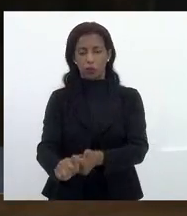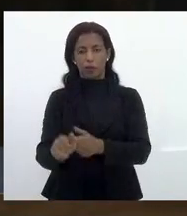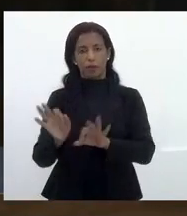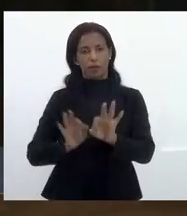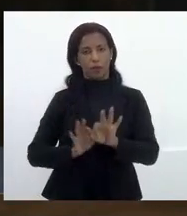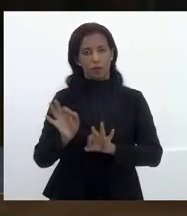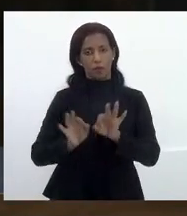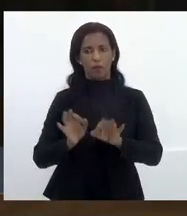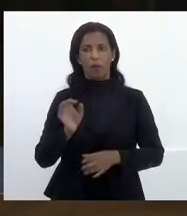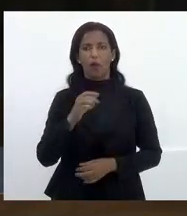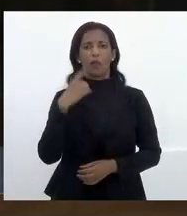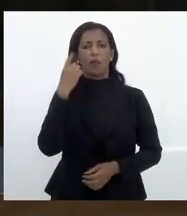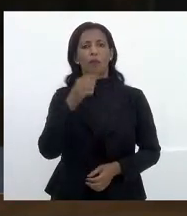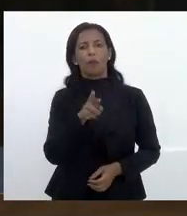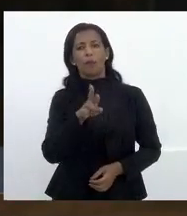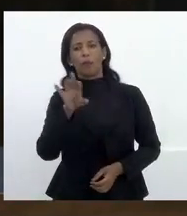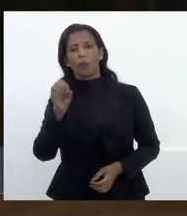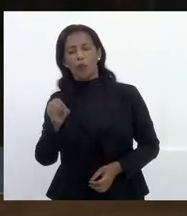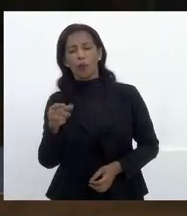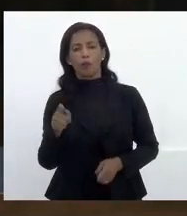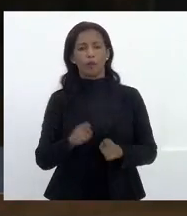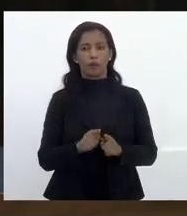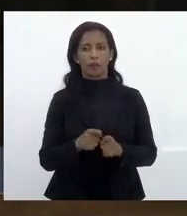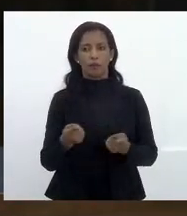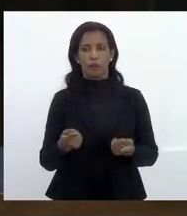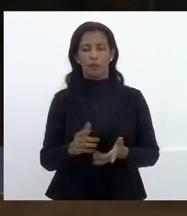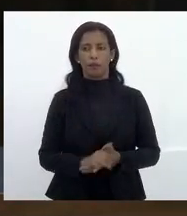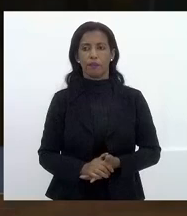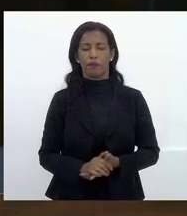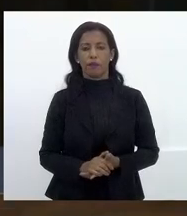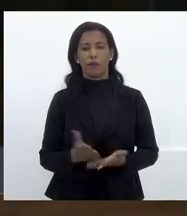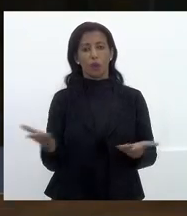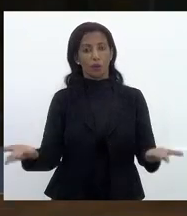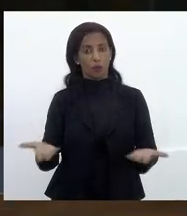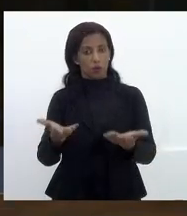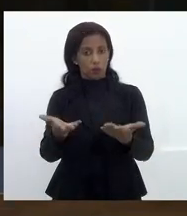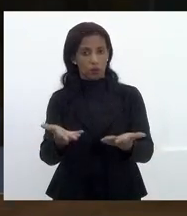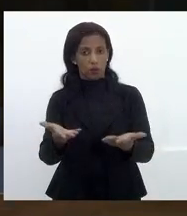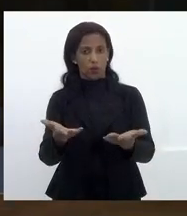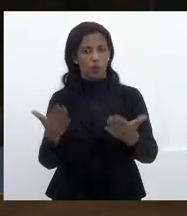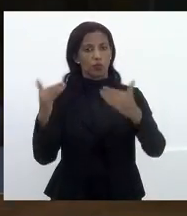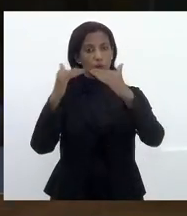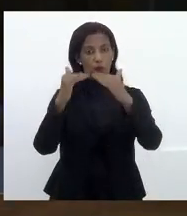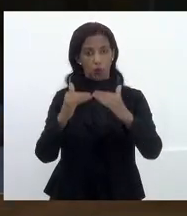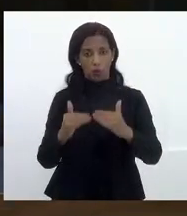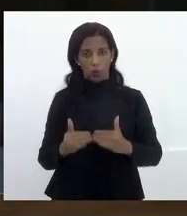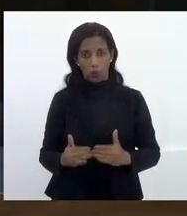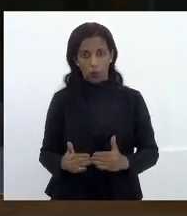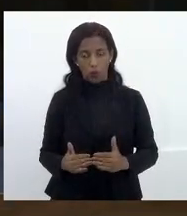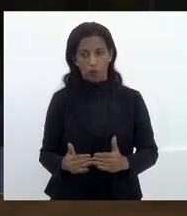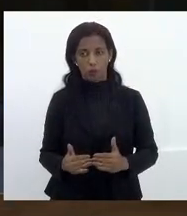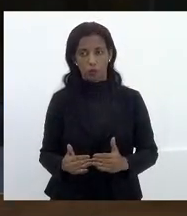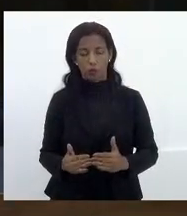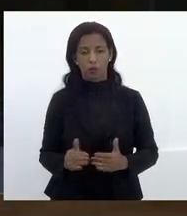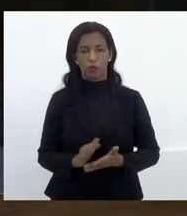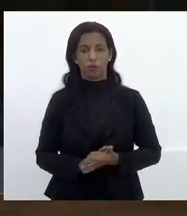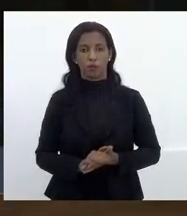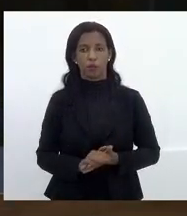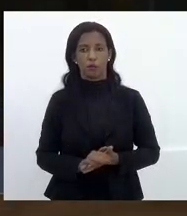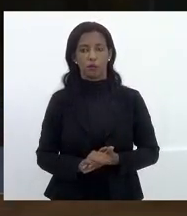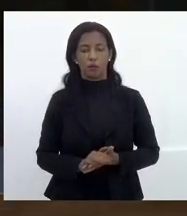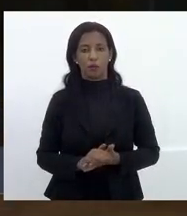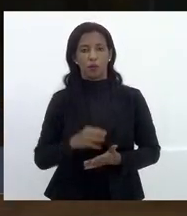preparo Bruno dauaire Presente que está apresentado na área então o senhores que concordam com essa com essa